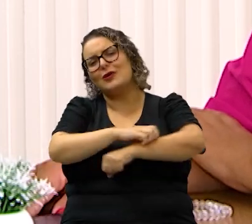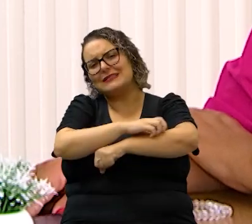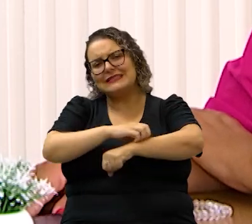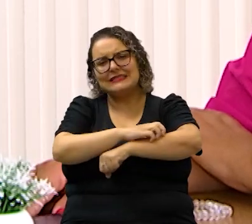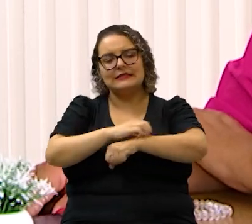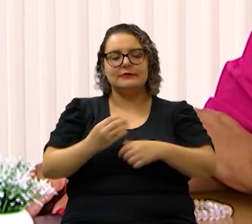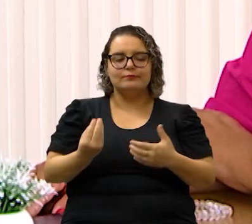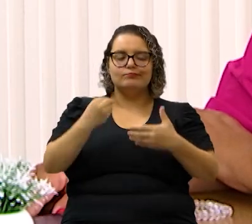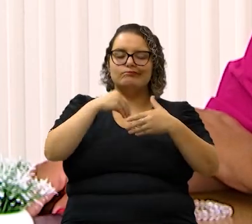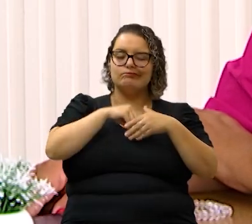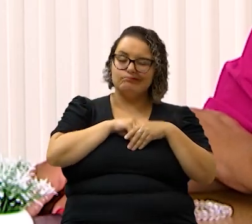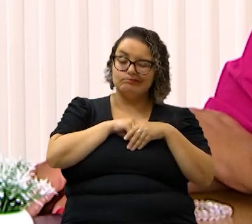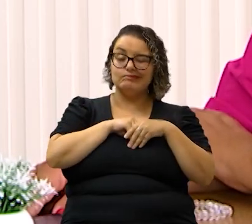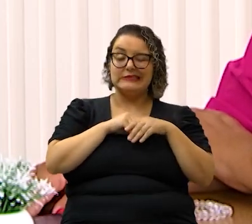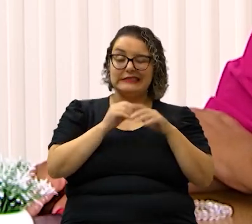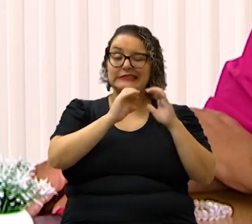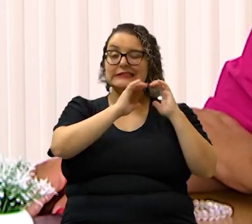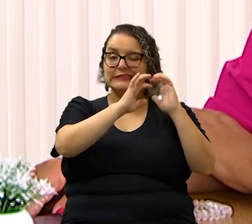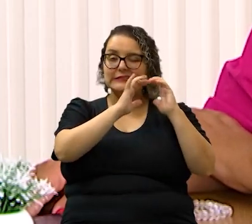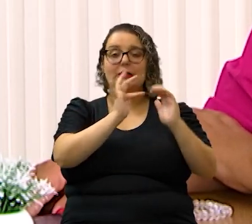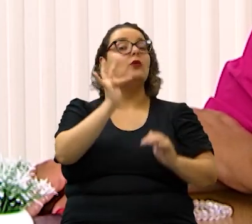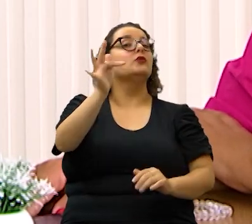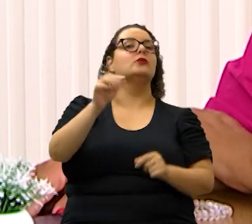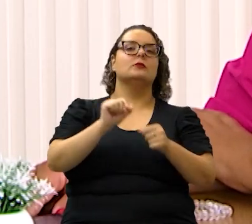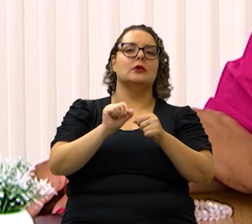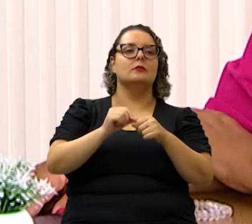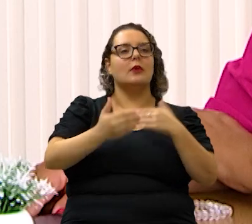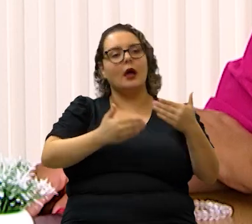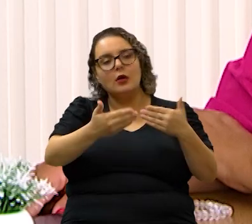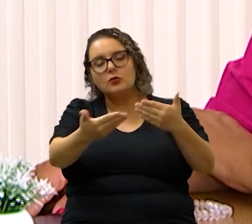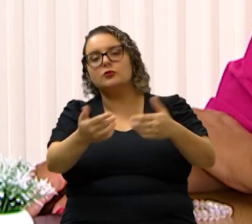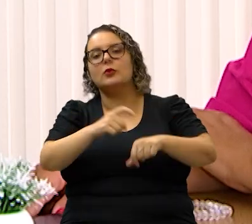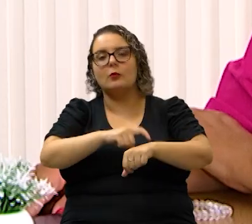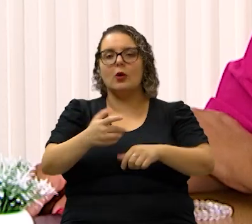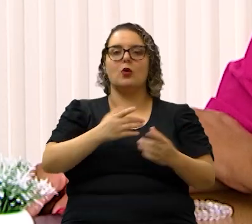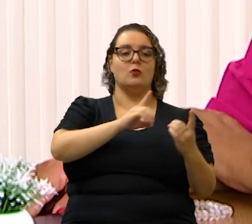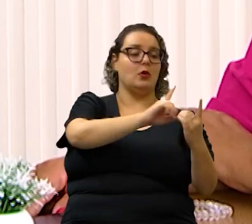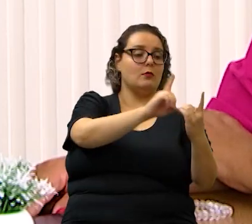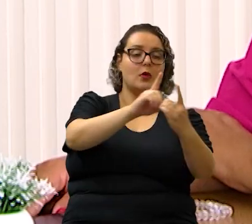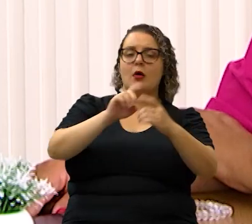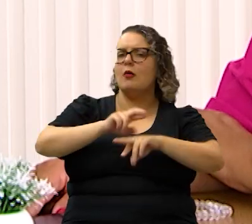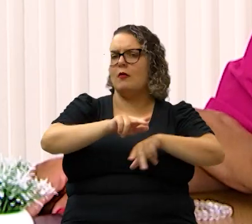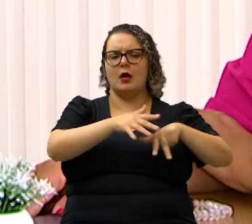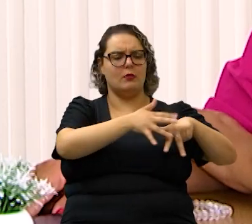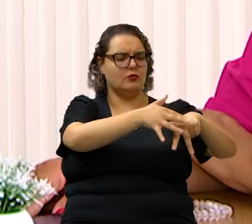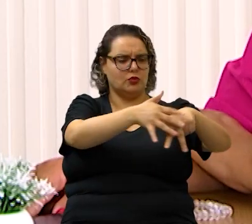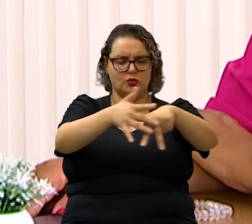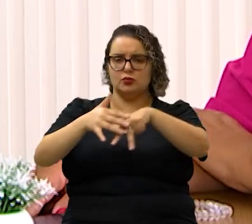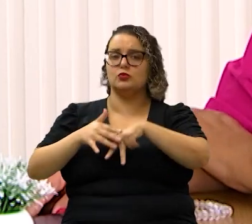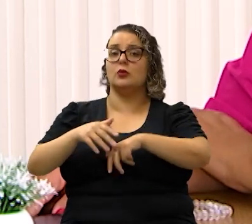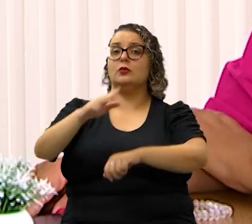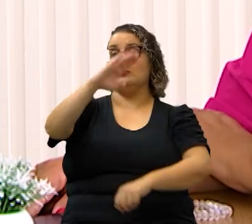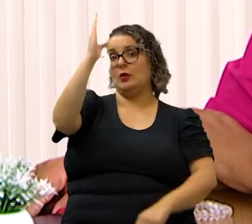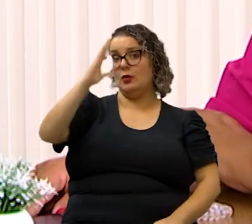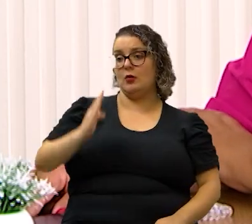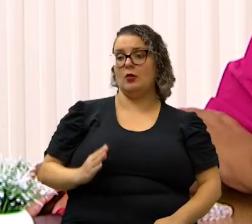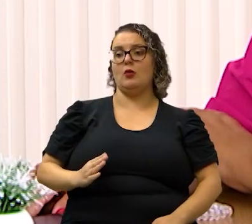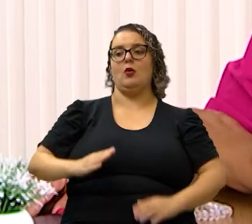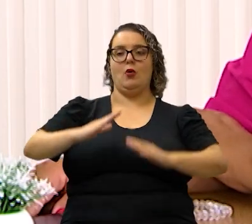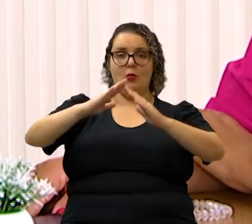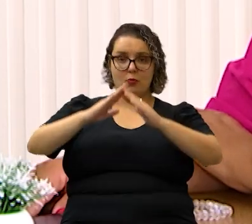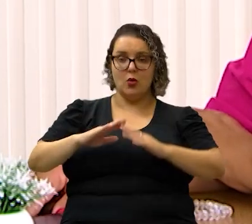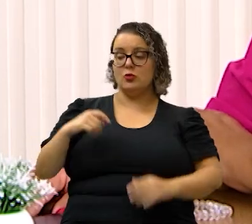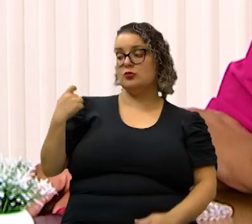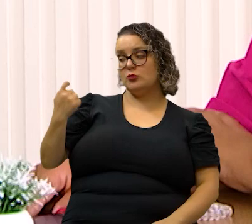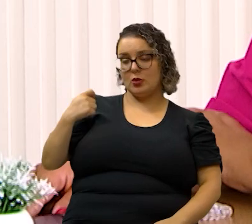guardadinho lá na caixinha algo para fazer futuramente. Passou algum tempo, eu comecei a atender muitos pacientes a nível Brasil, morava em Porto